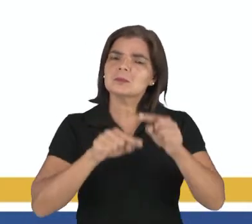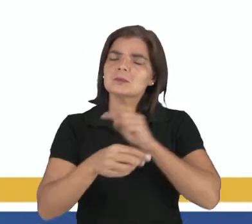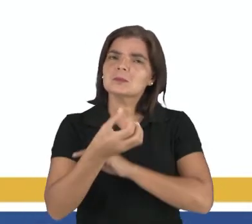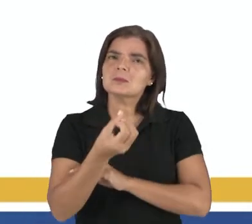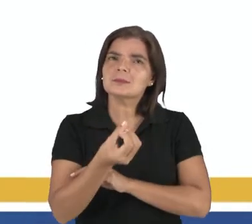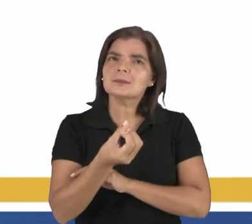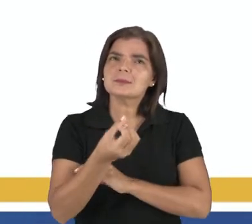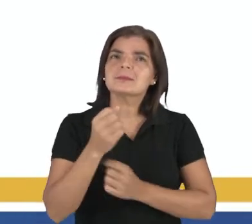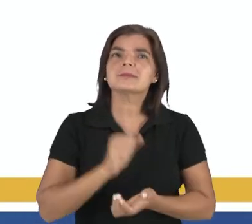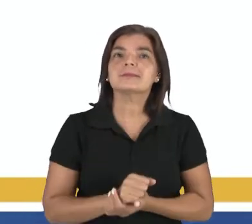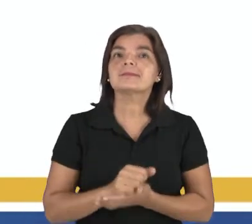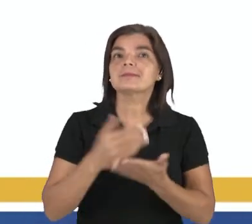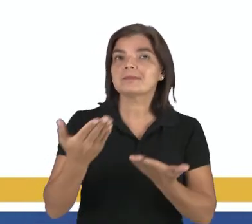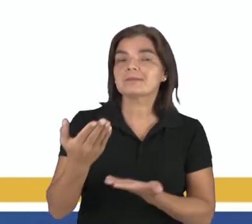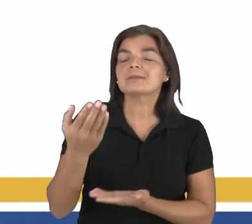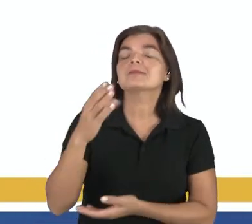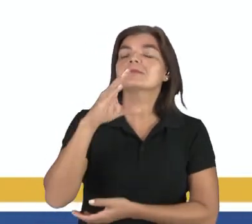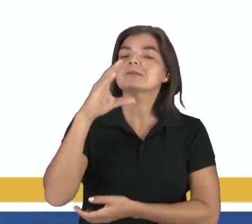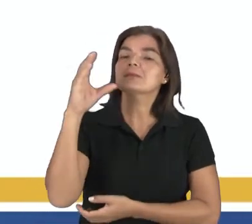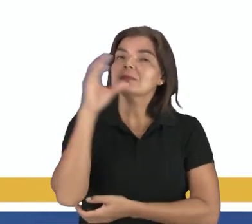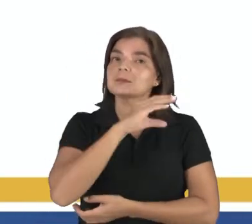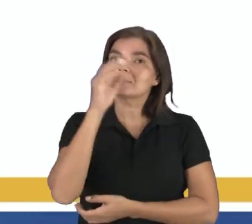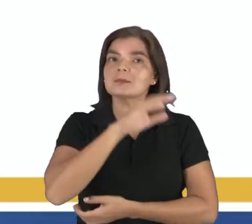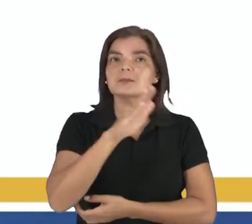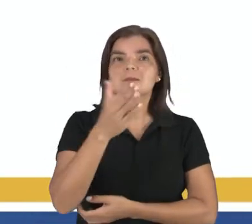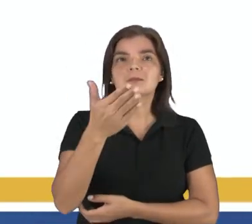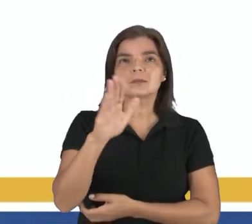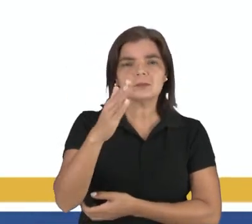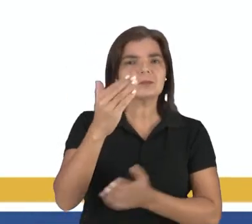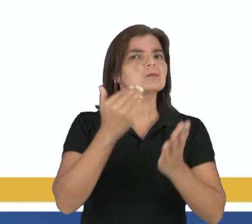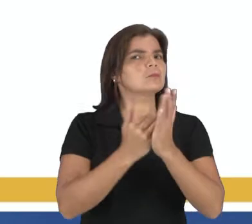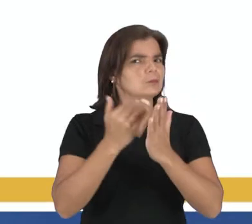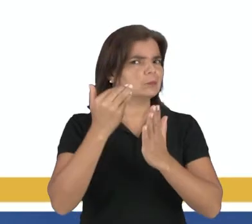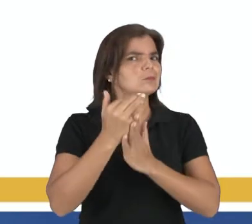6. Essa é a velocidade muito alta.